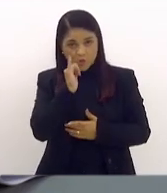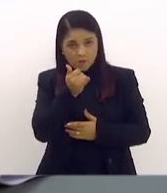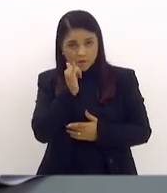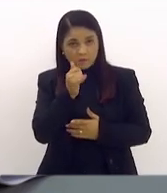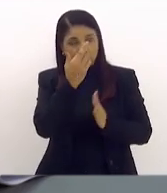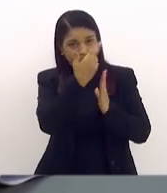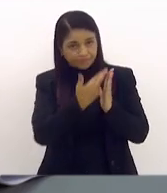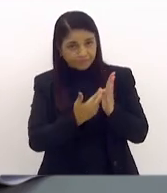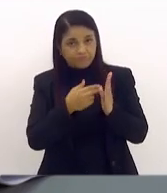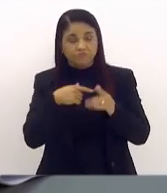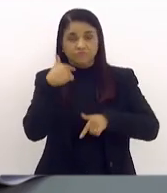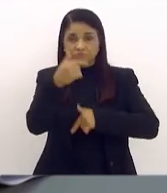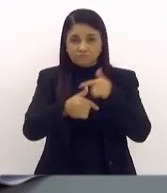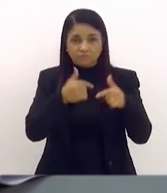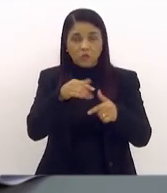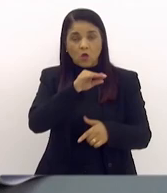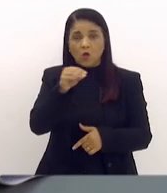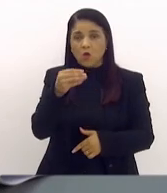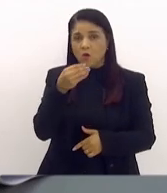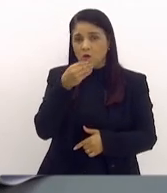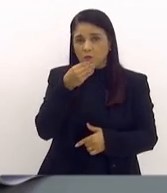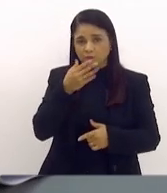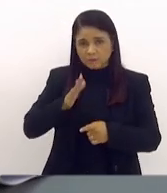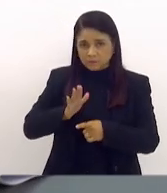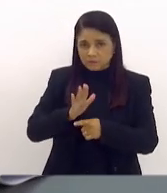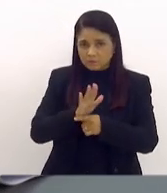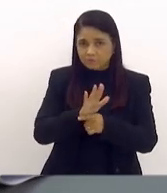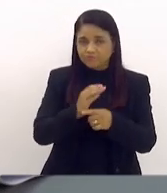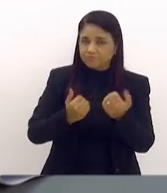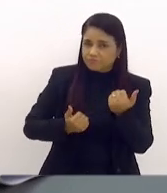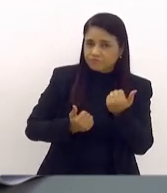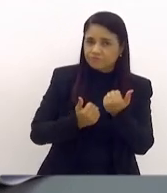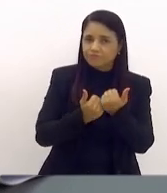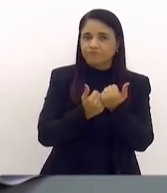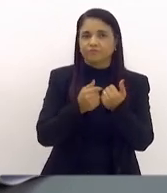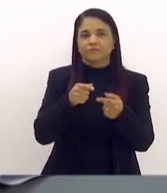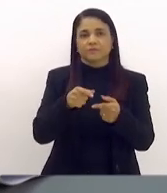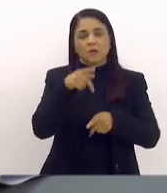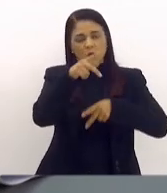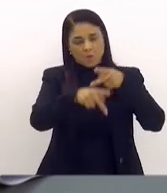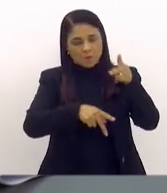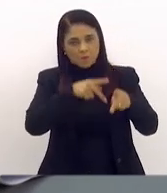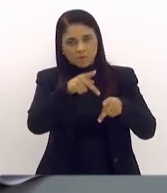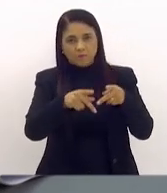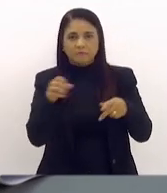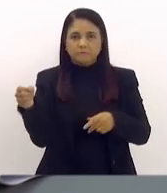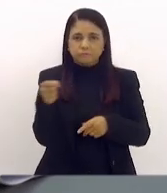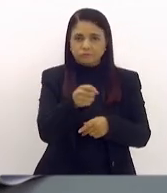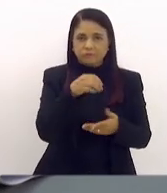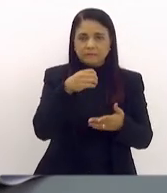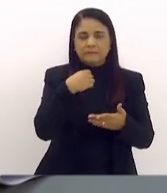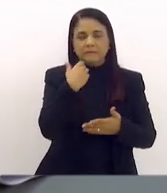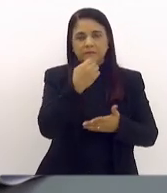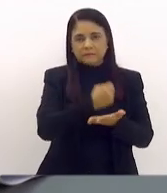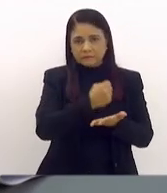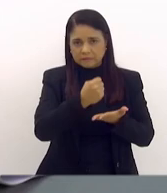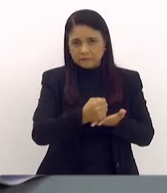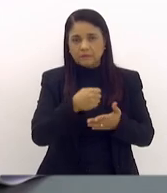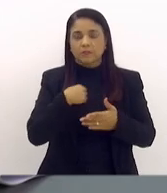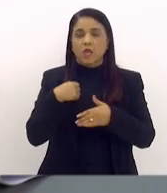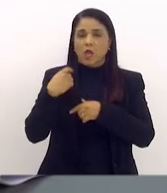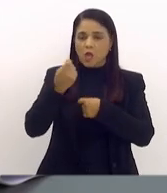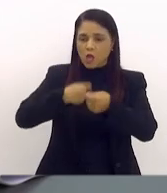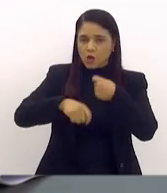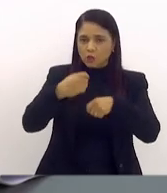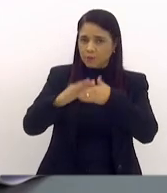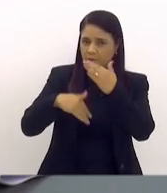dos trabalhos até a oportunidade de contribuir para que o nosso povo Tenha Mais Emprego a nossa economia cresça a